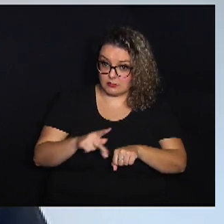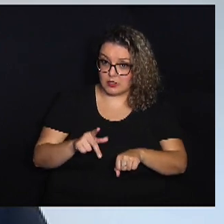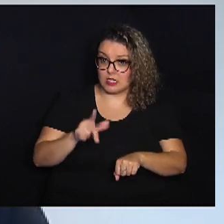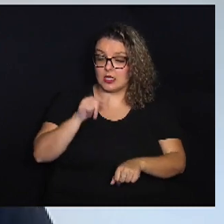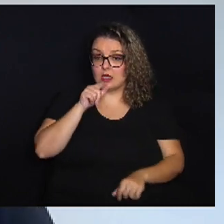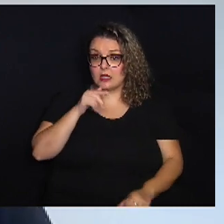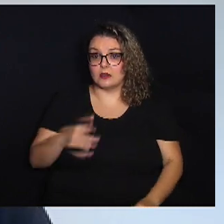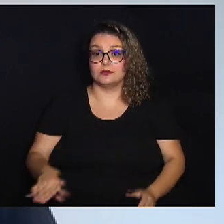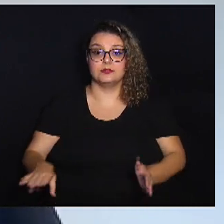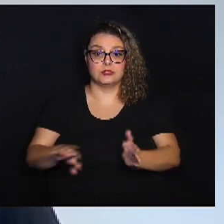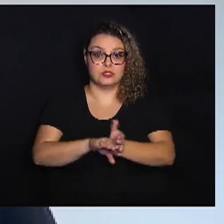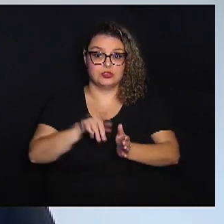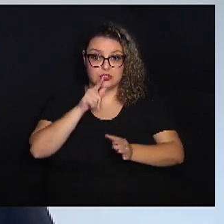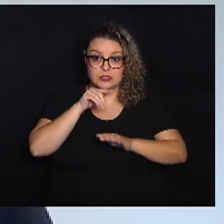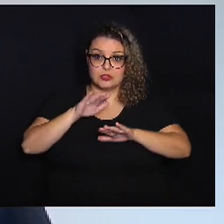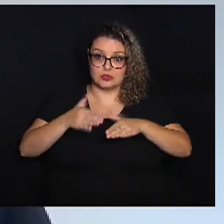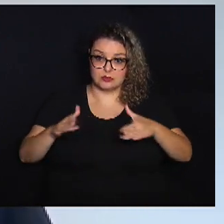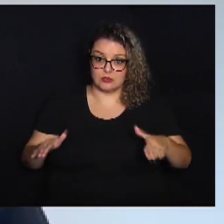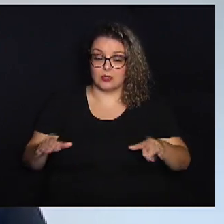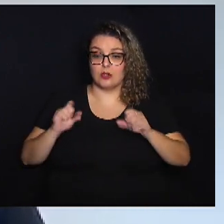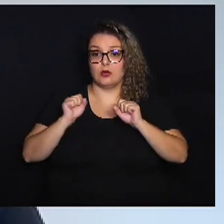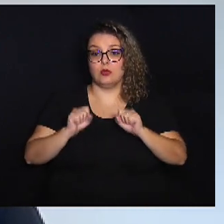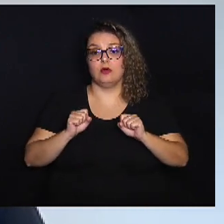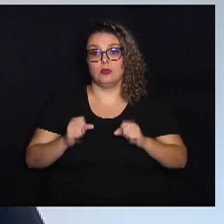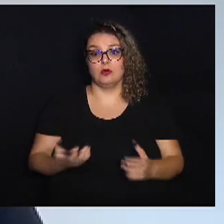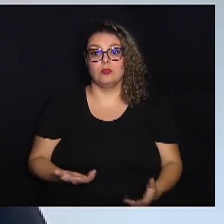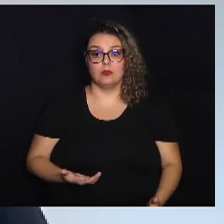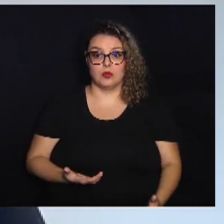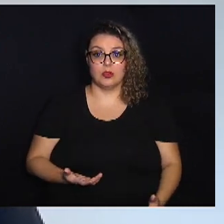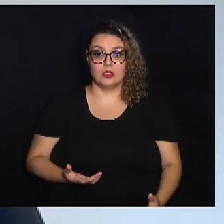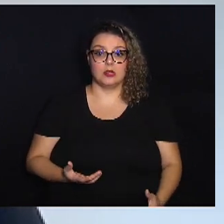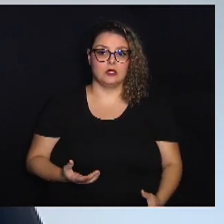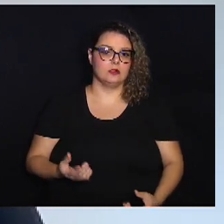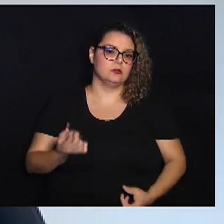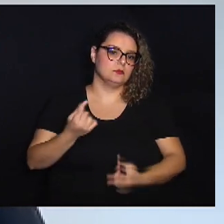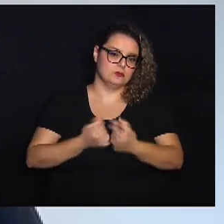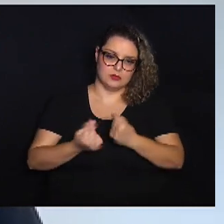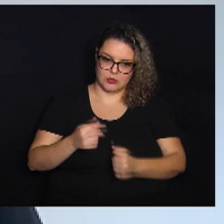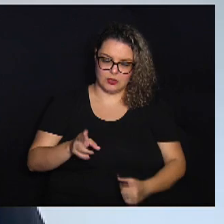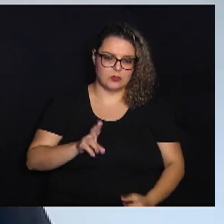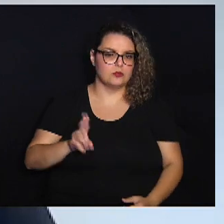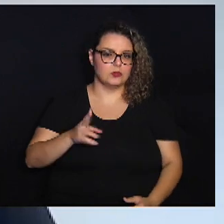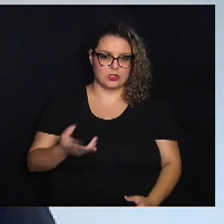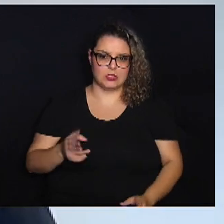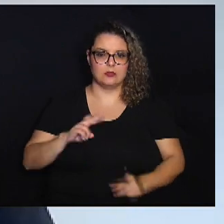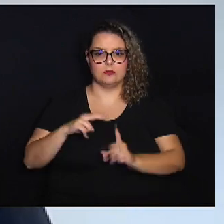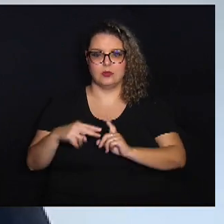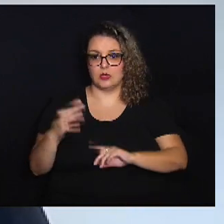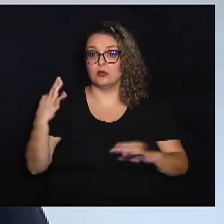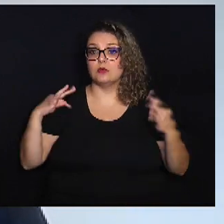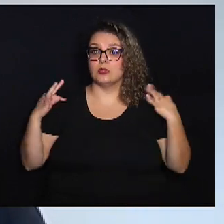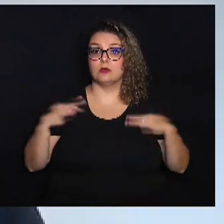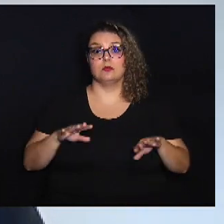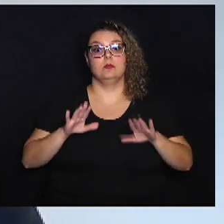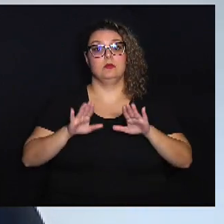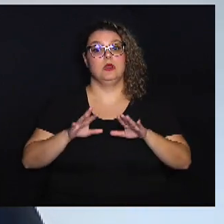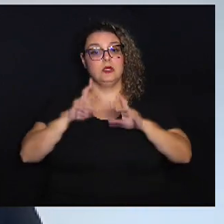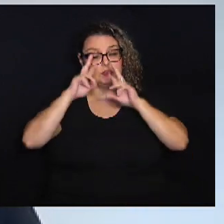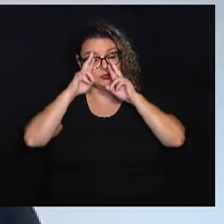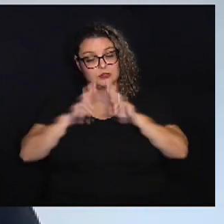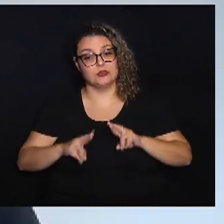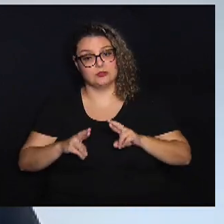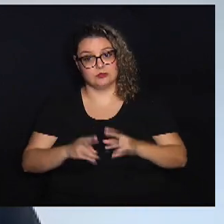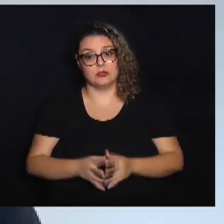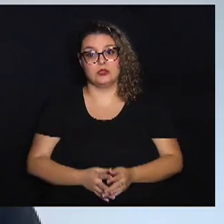no mar, podem ser explorados economicamente, inclusive do ponto de vista turístico, desde que respeitado